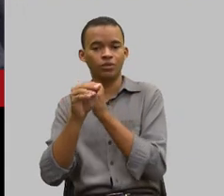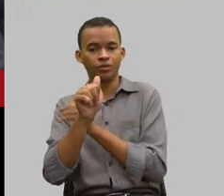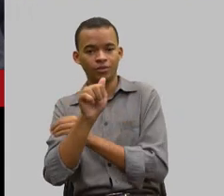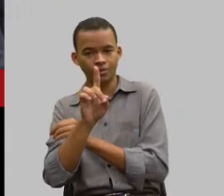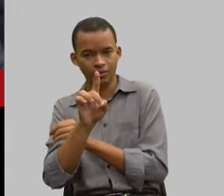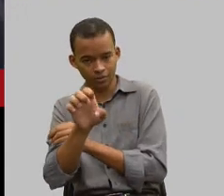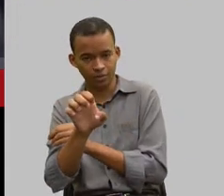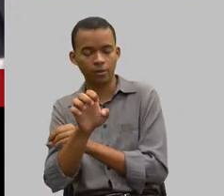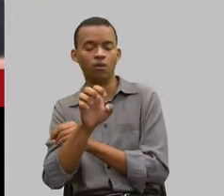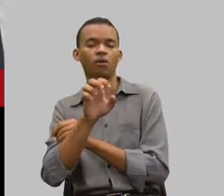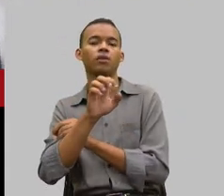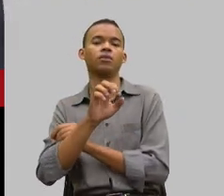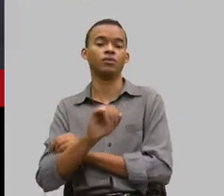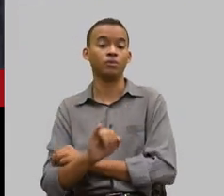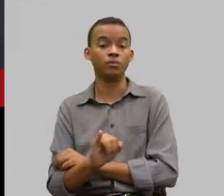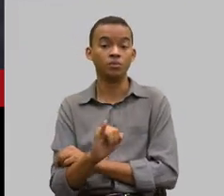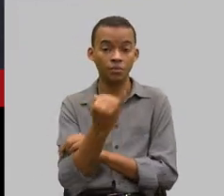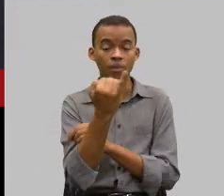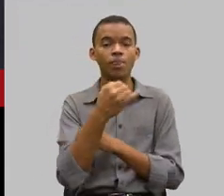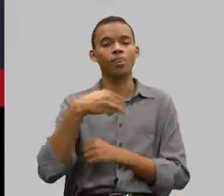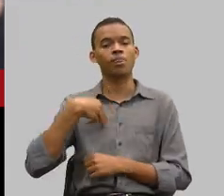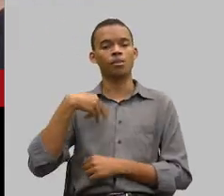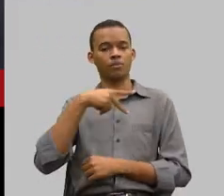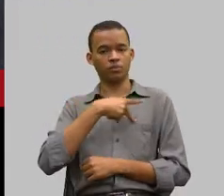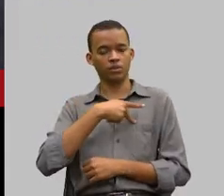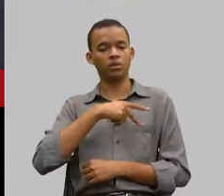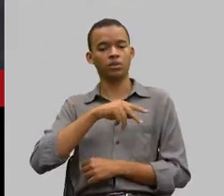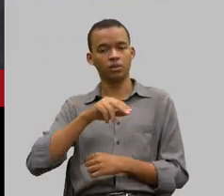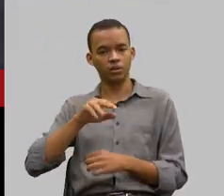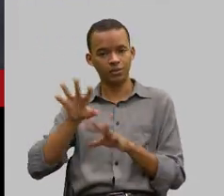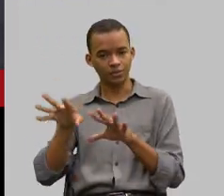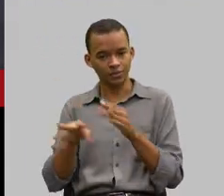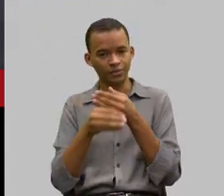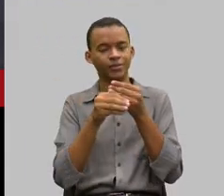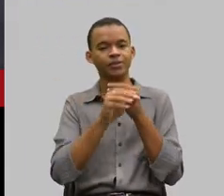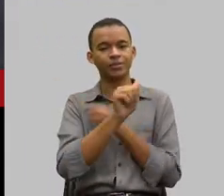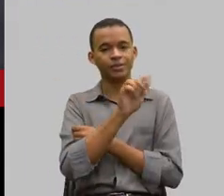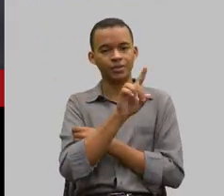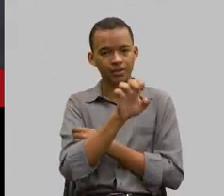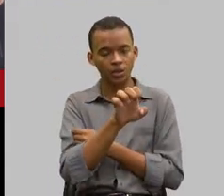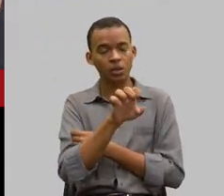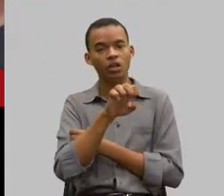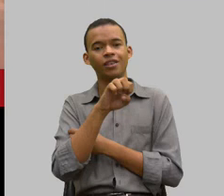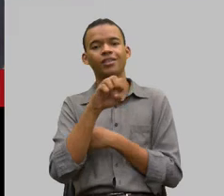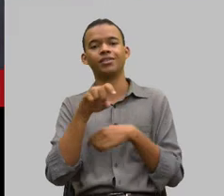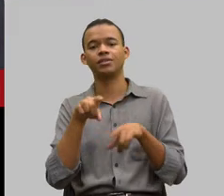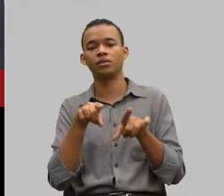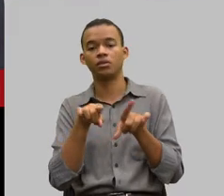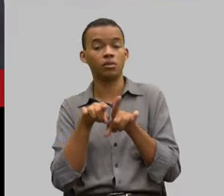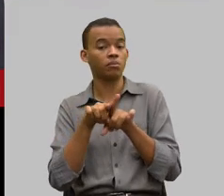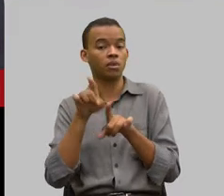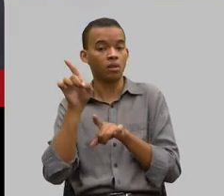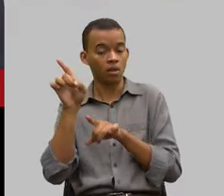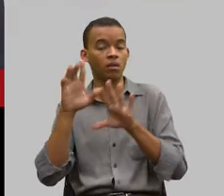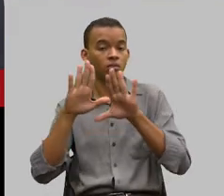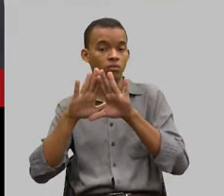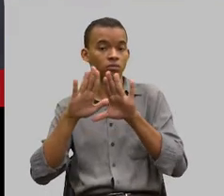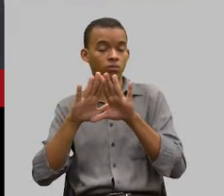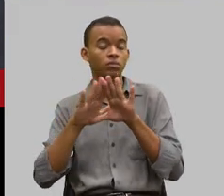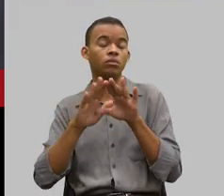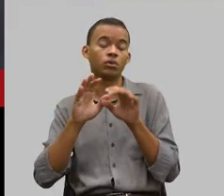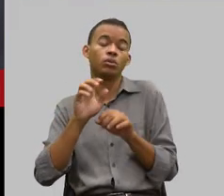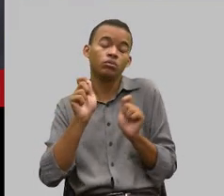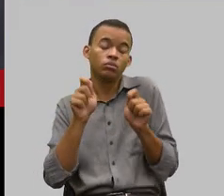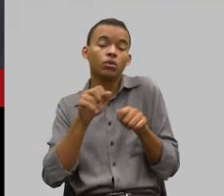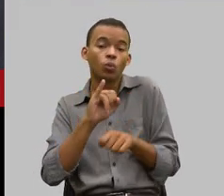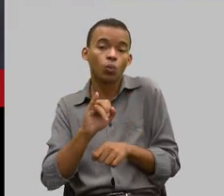levando e Aproveitando os ads e na Assembleia o servidor executivo que passa lá e vem para cá os ads estão sendo aproveitados o que